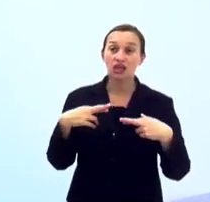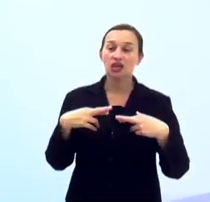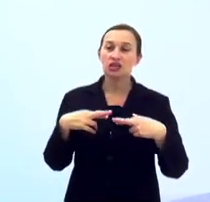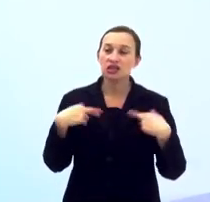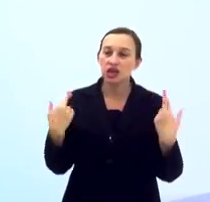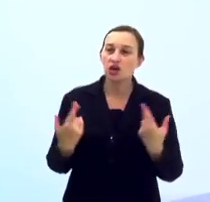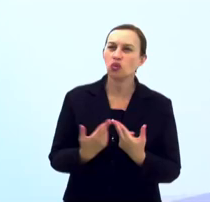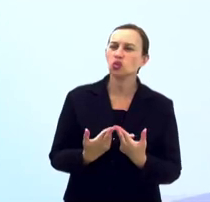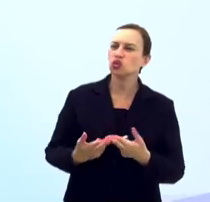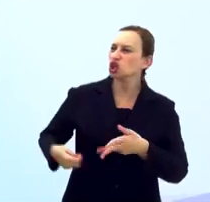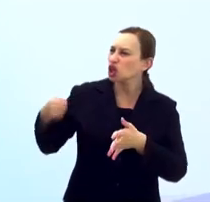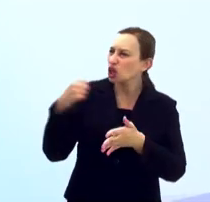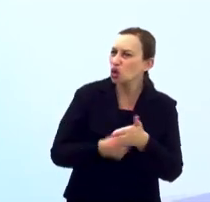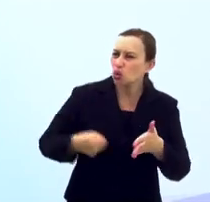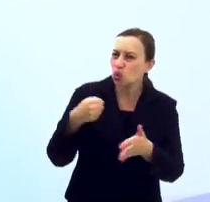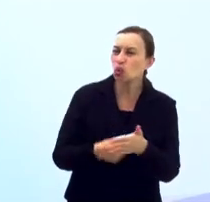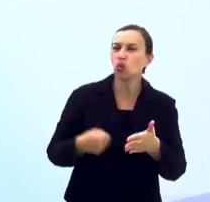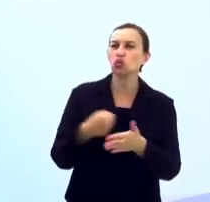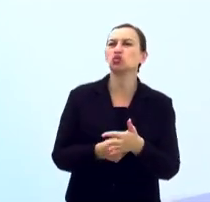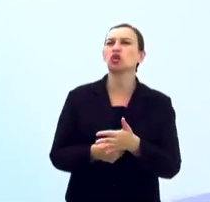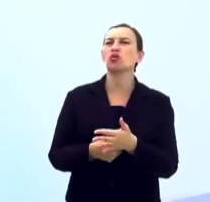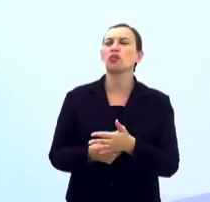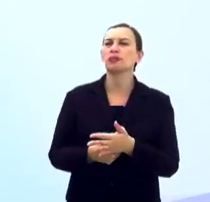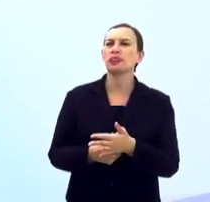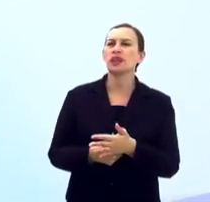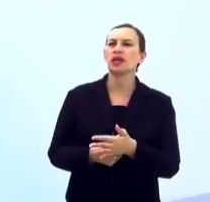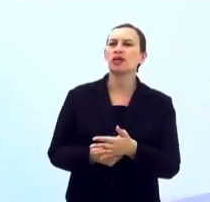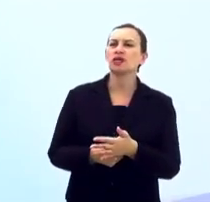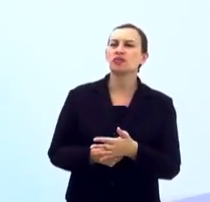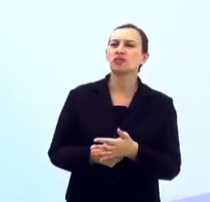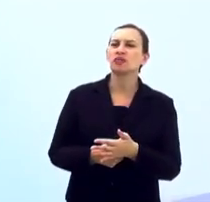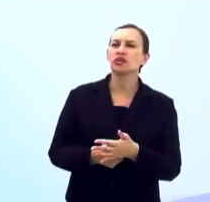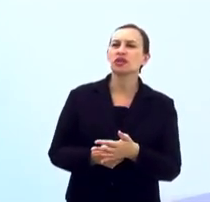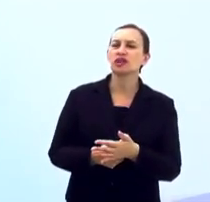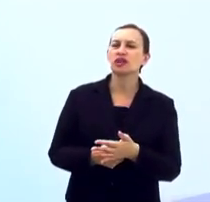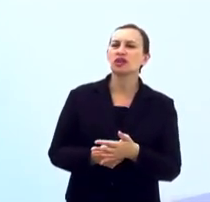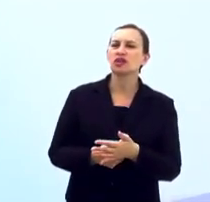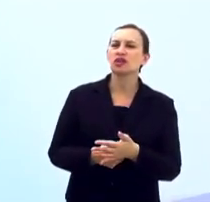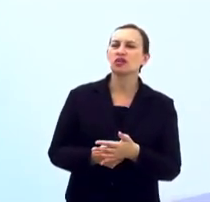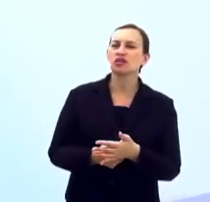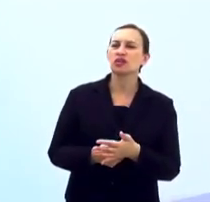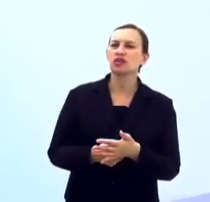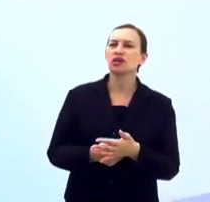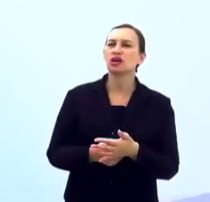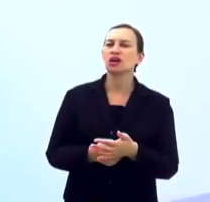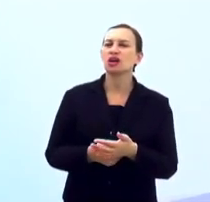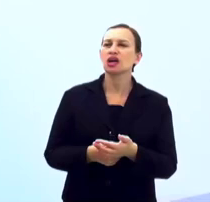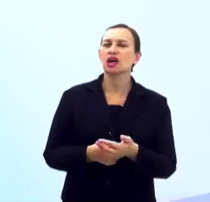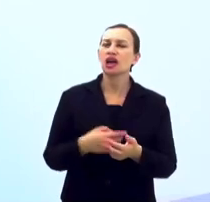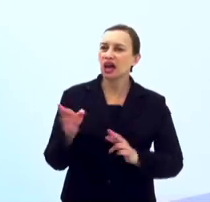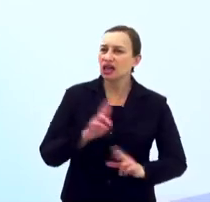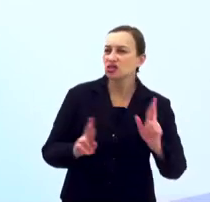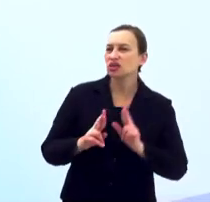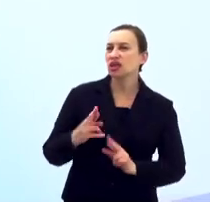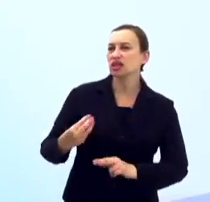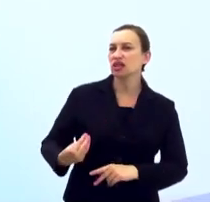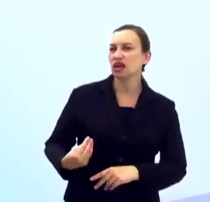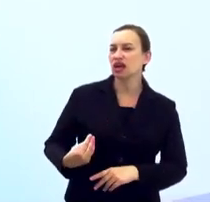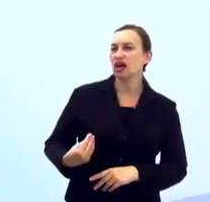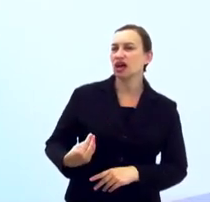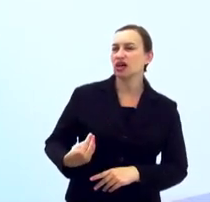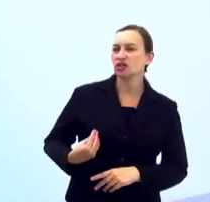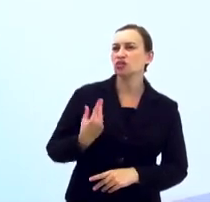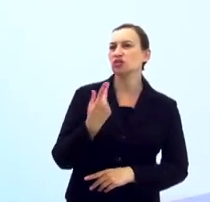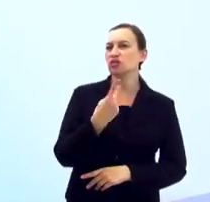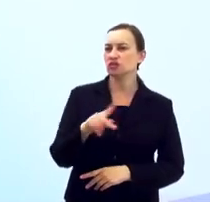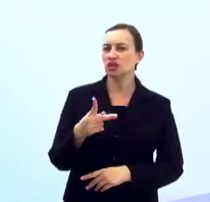muito pela, e brigam pela, pela, pelo que diz respeito a vocês, a respeito. Porque